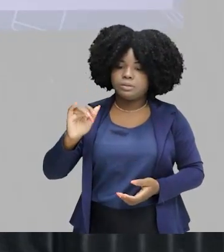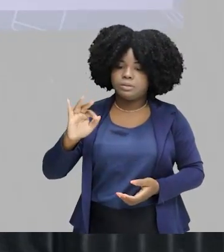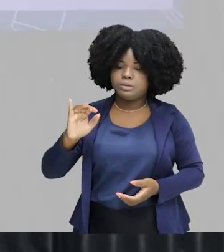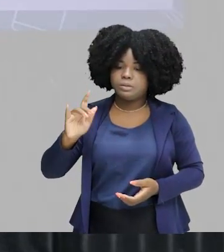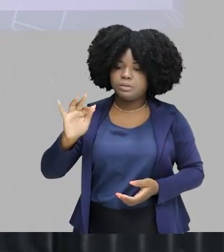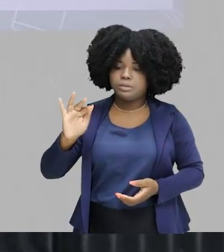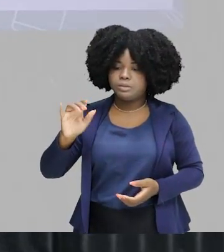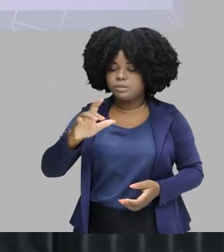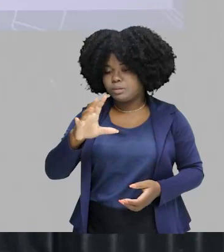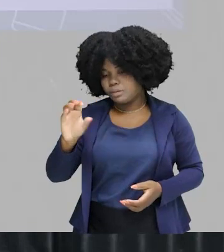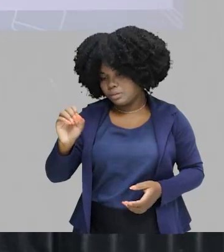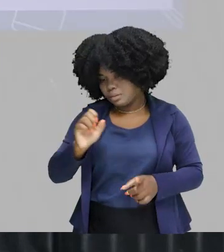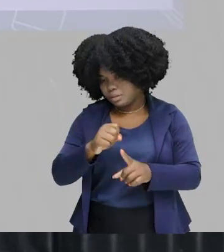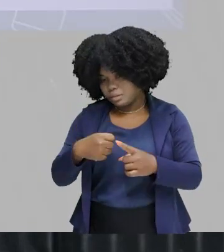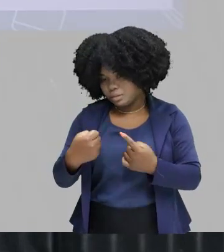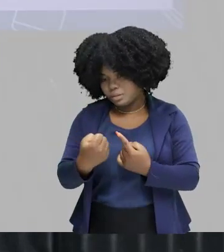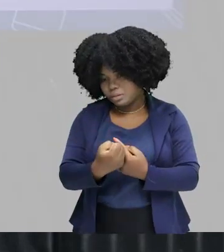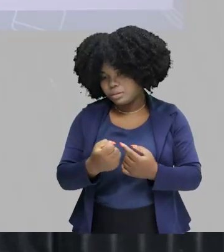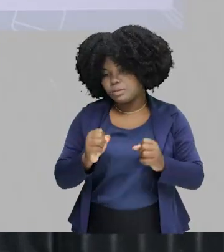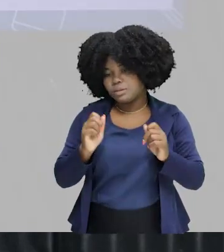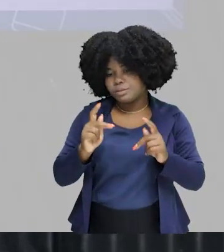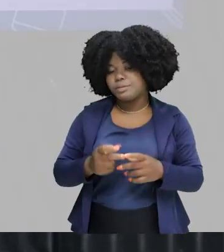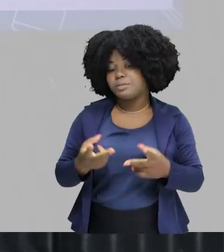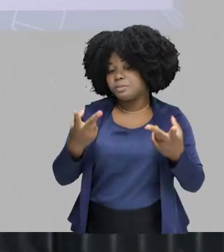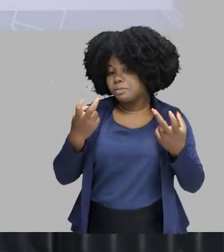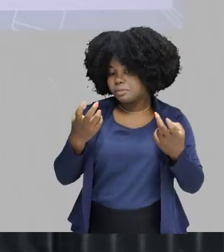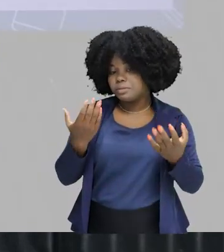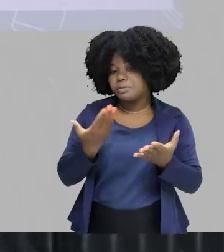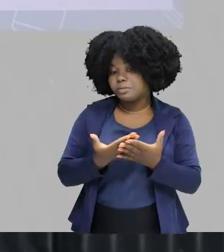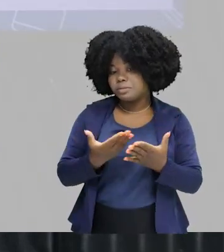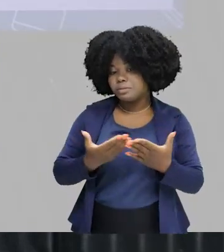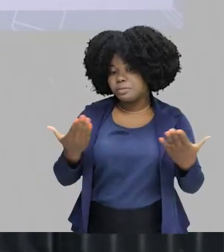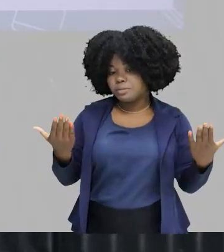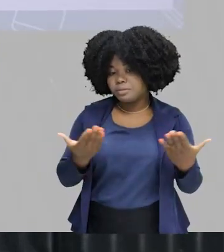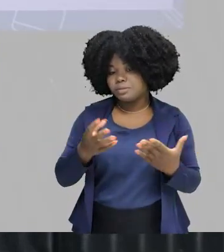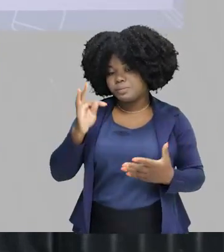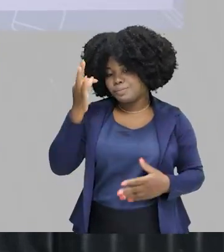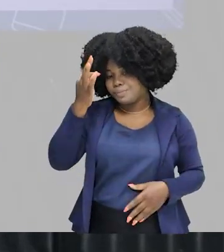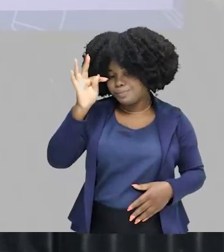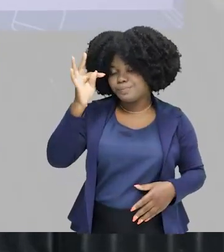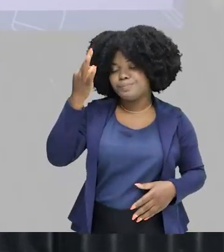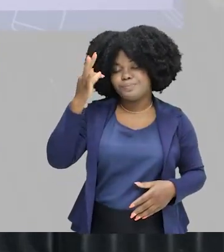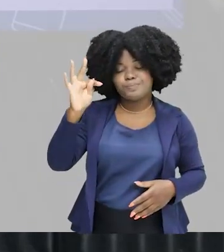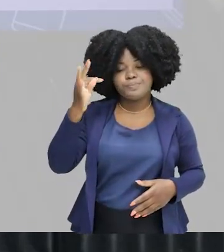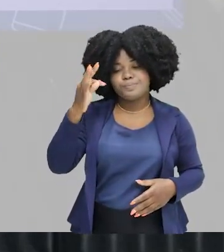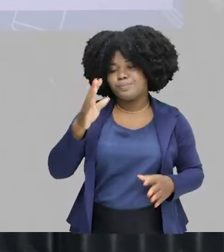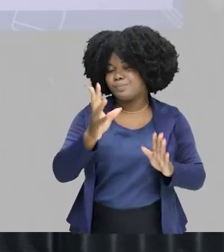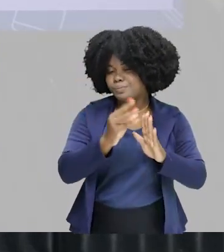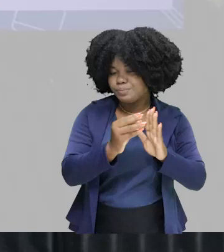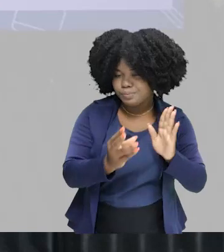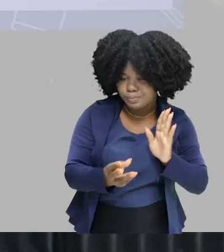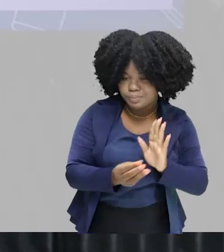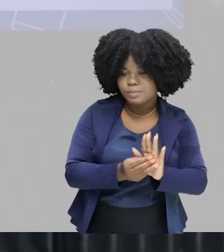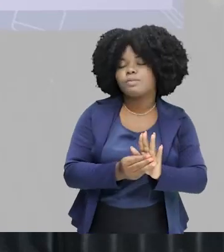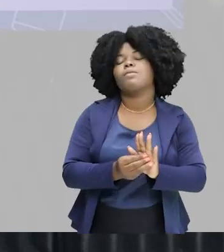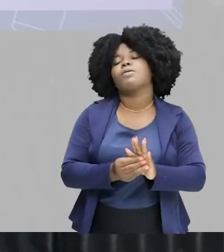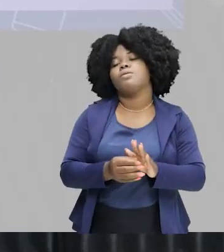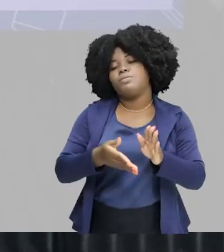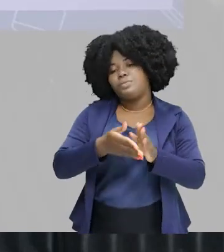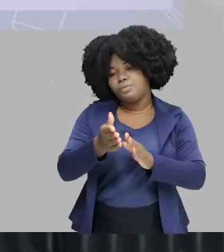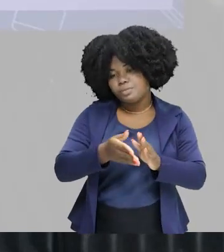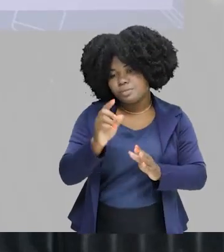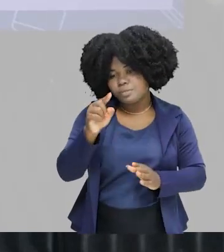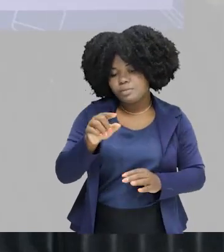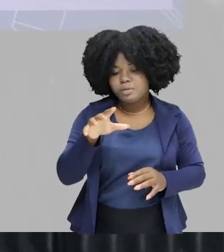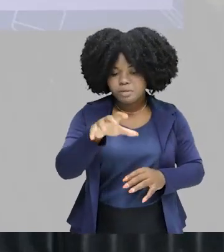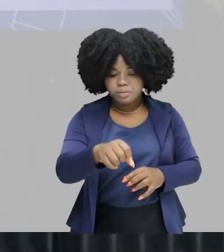2 autores, beleza? Então já percebeu que essa aula de hoje é uma aula muito teórica, né? Muito conteudista. Eu te aconselho a já